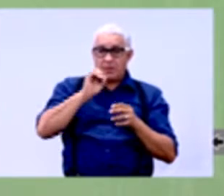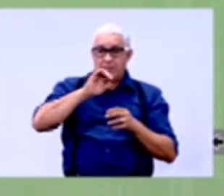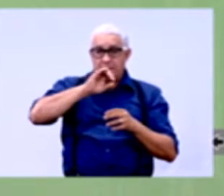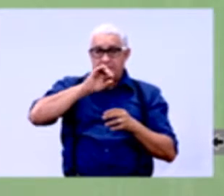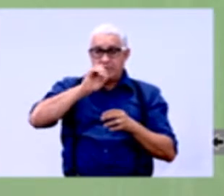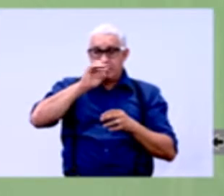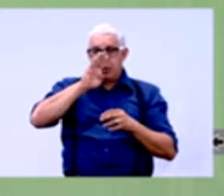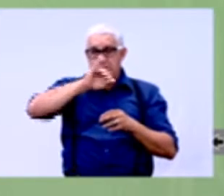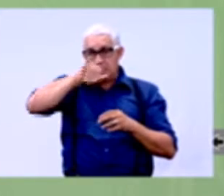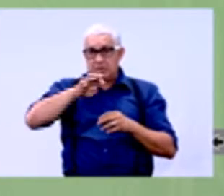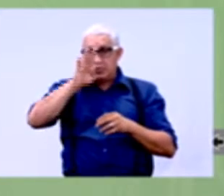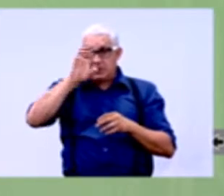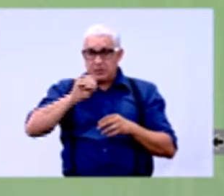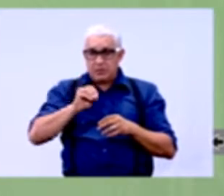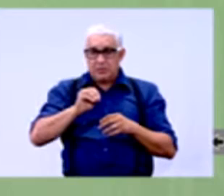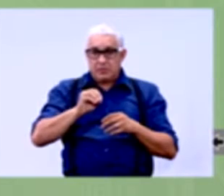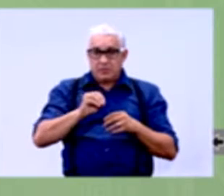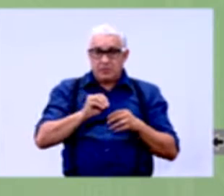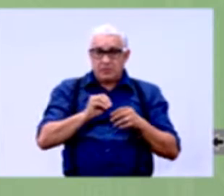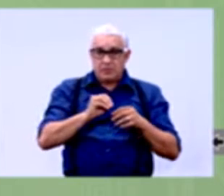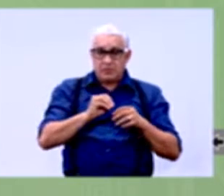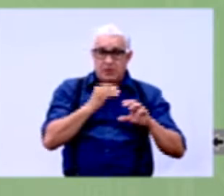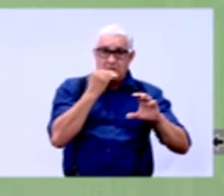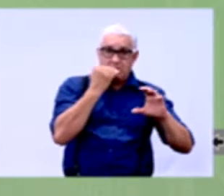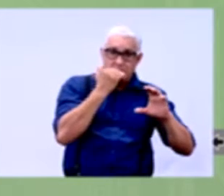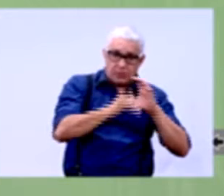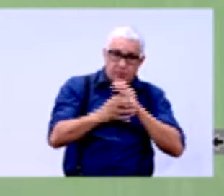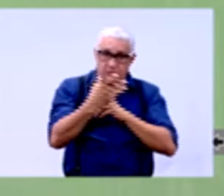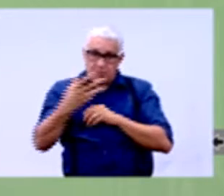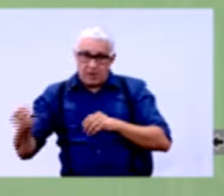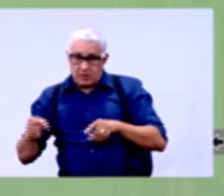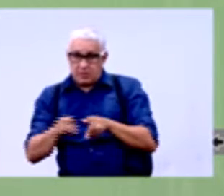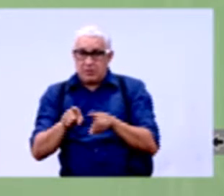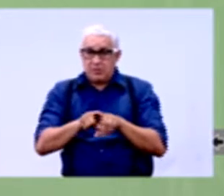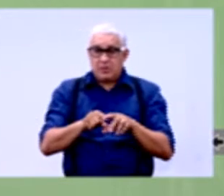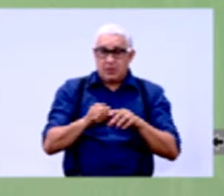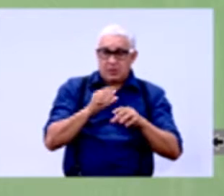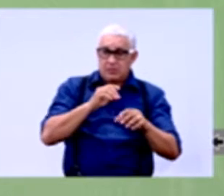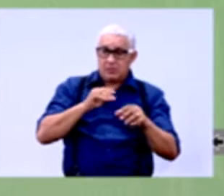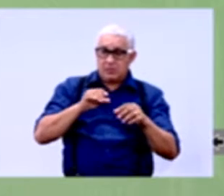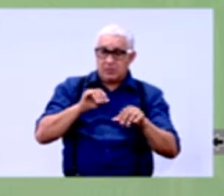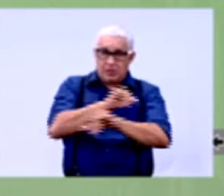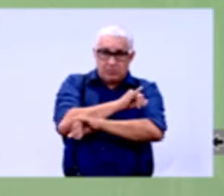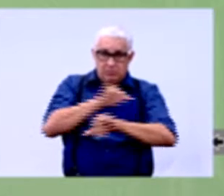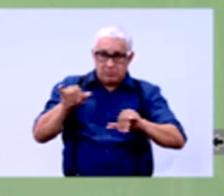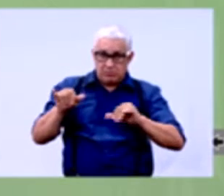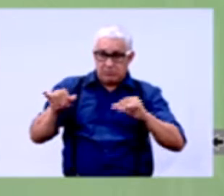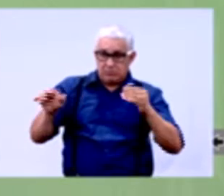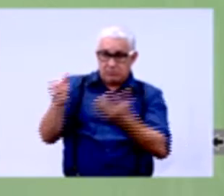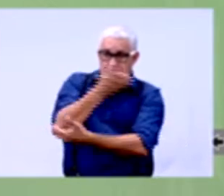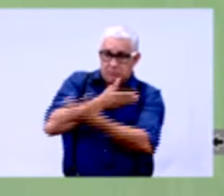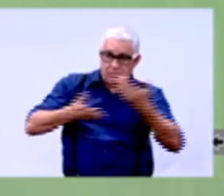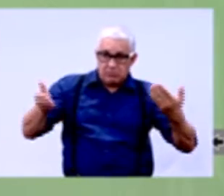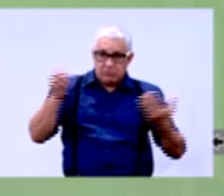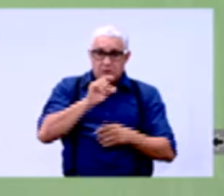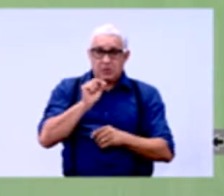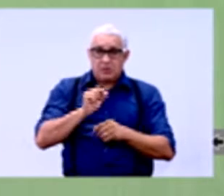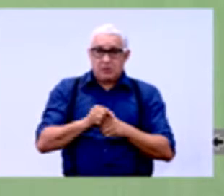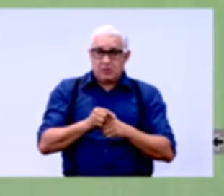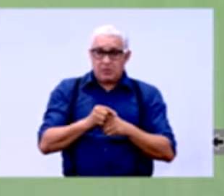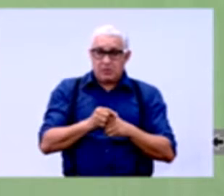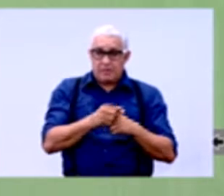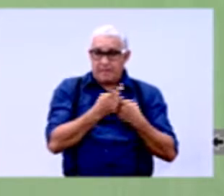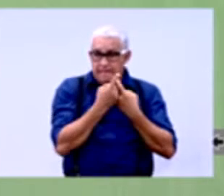e o objeto receptor, que veicula informação na expectativa de provocar